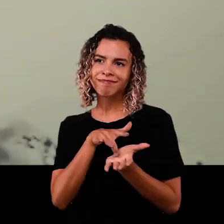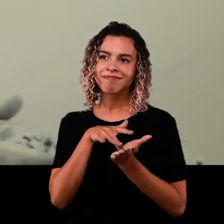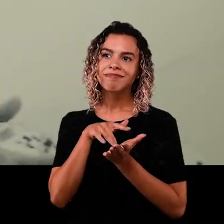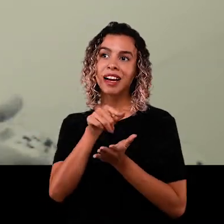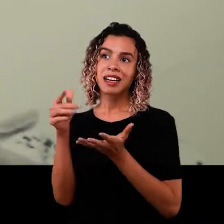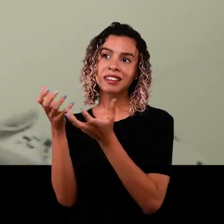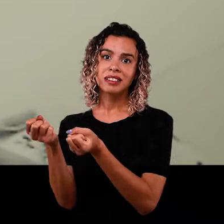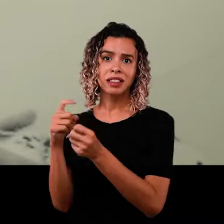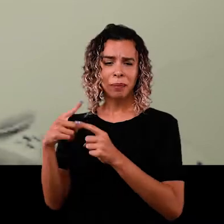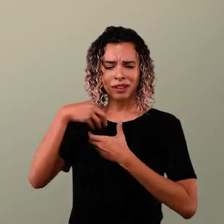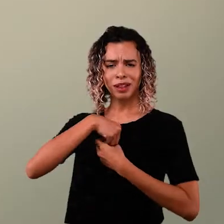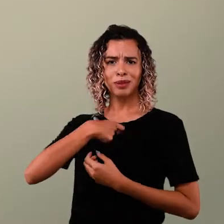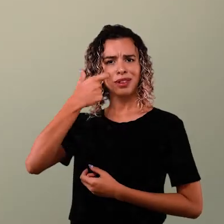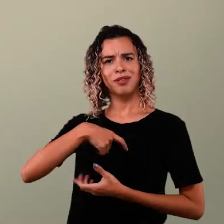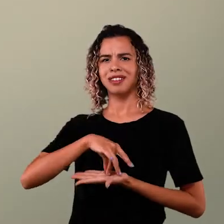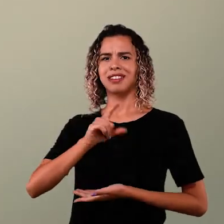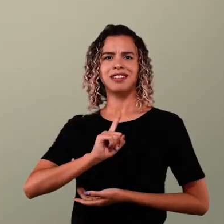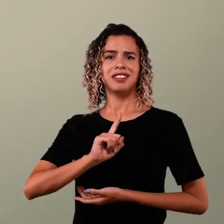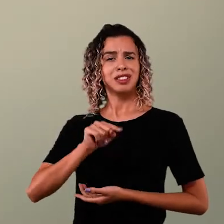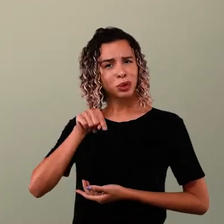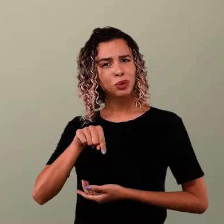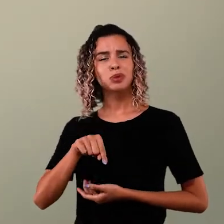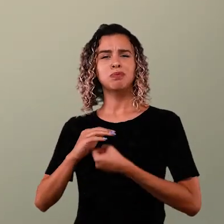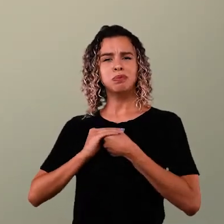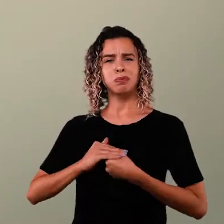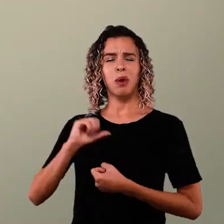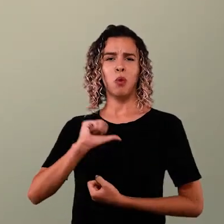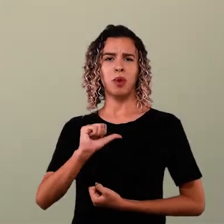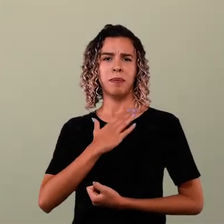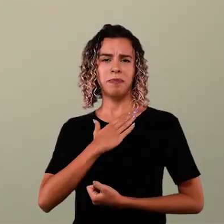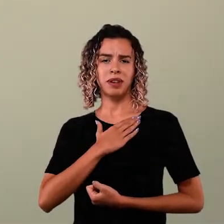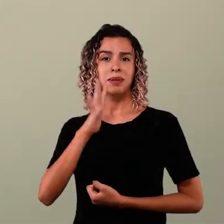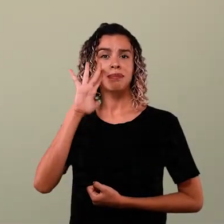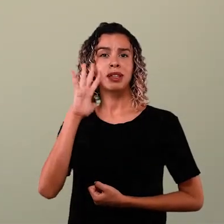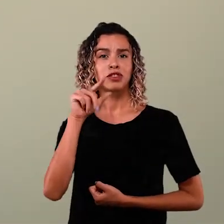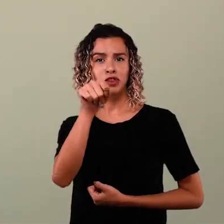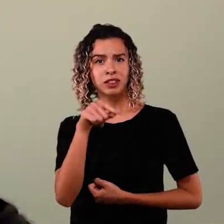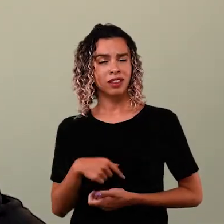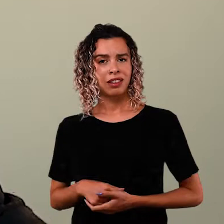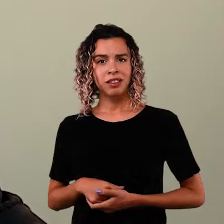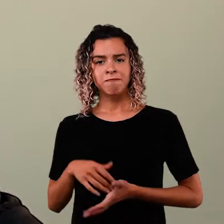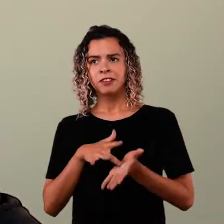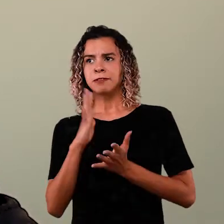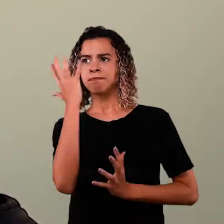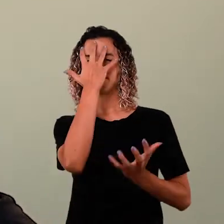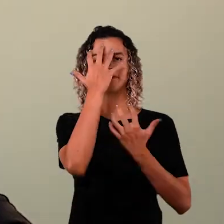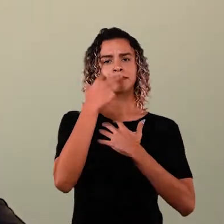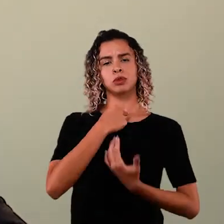que realmente não é você. Só que isso faz muito mal, né? Imagina você não podendo ser